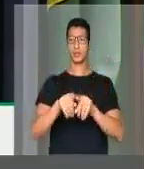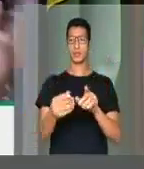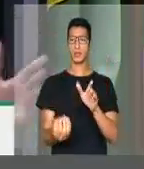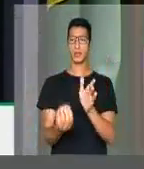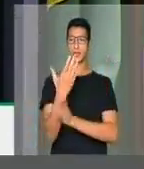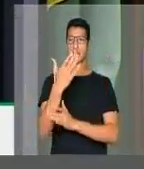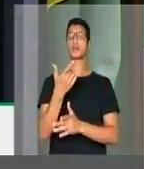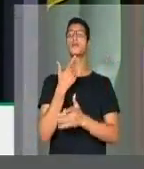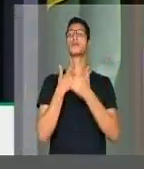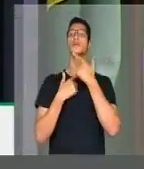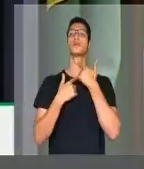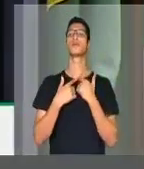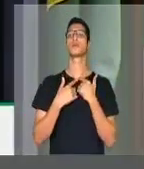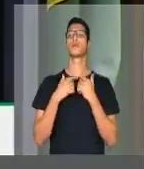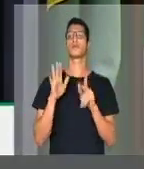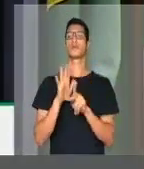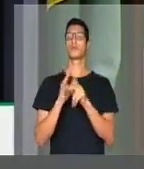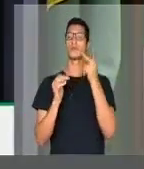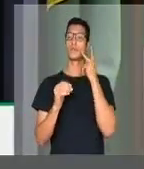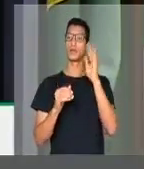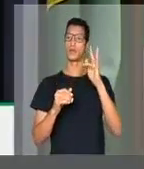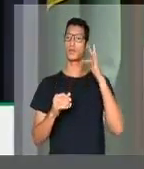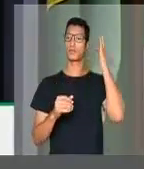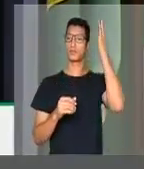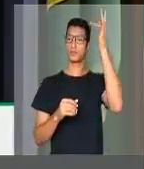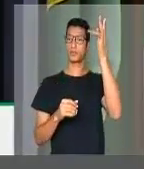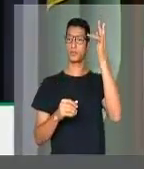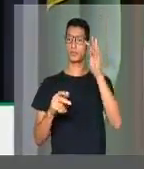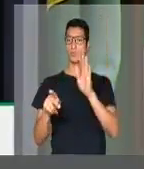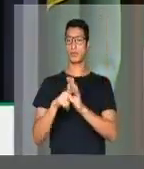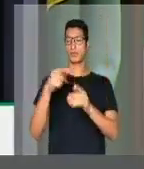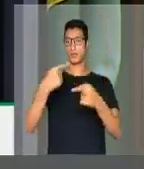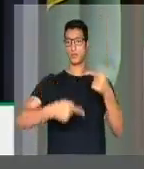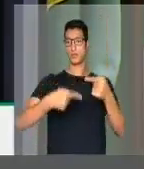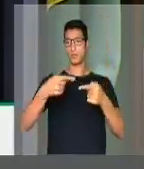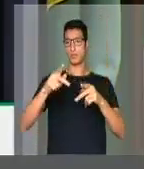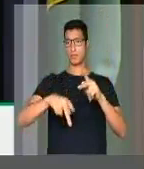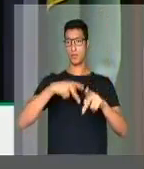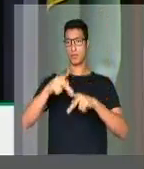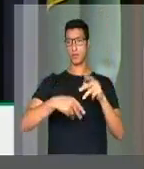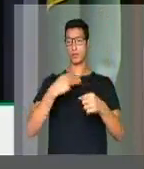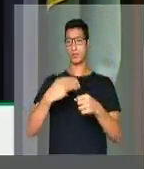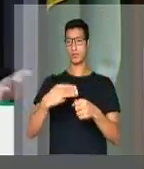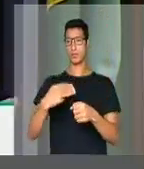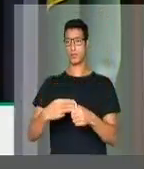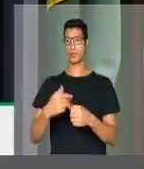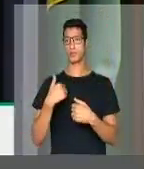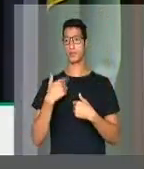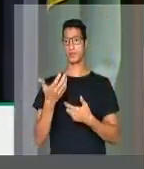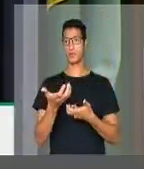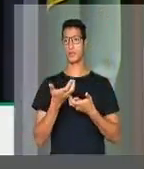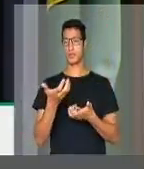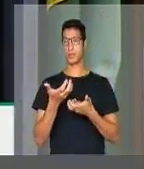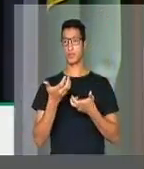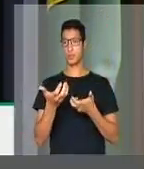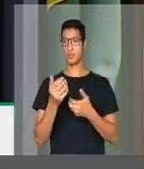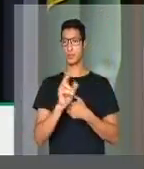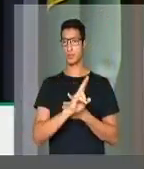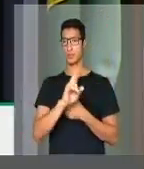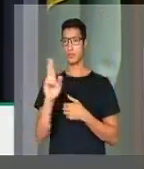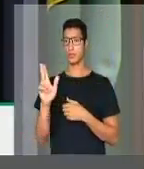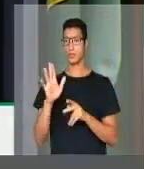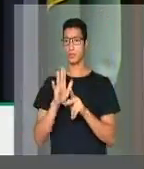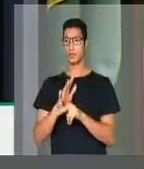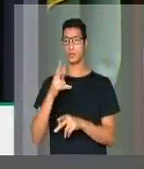criar expectativas para o futuro dessas populações desses municípios eu quero em nome